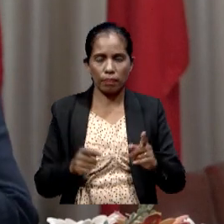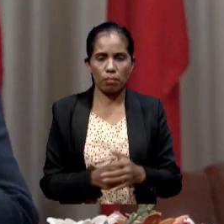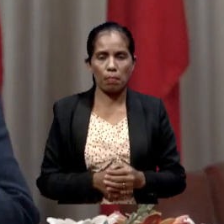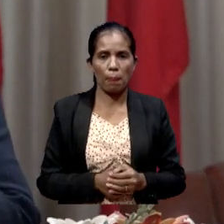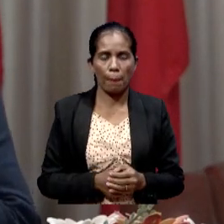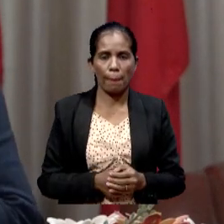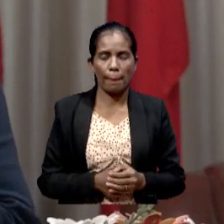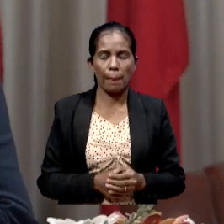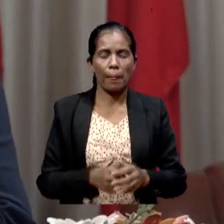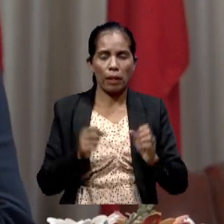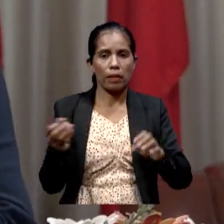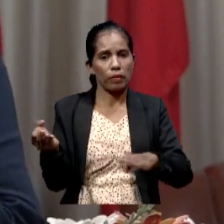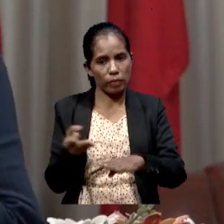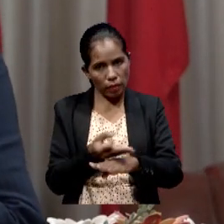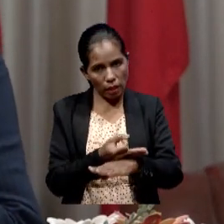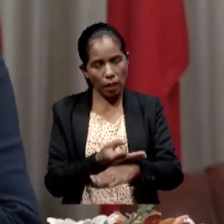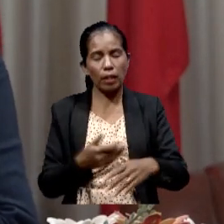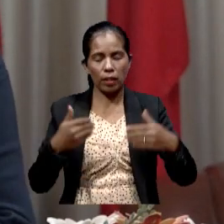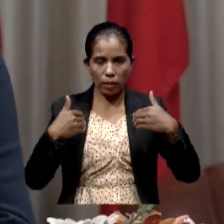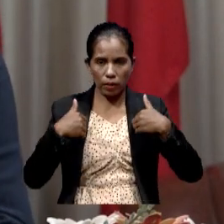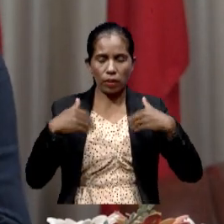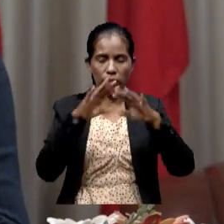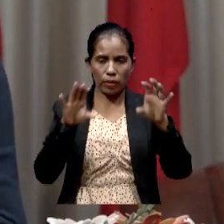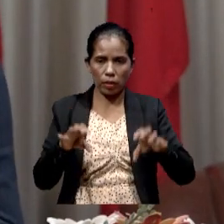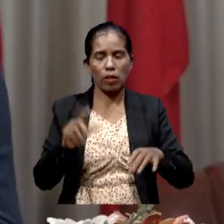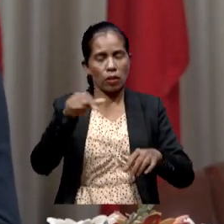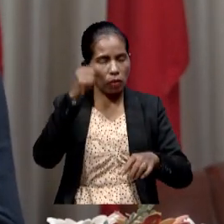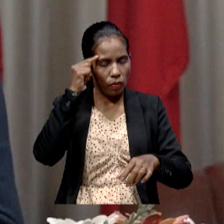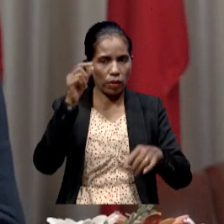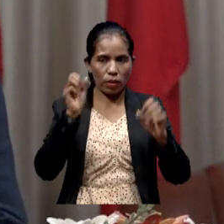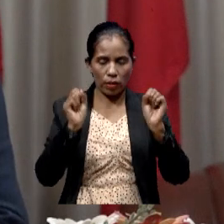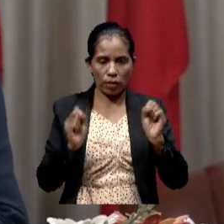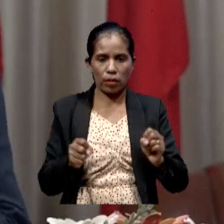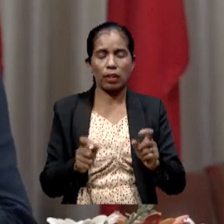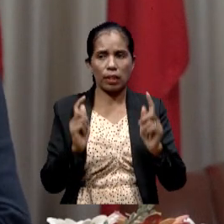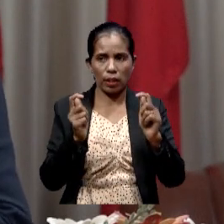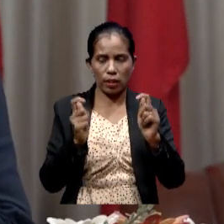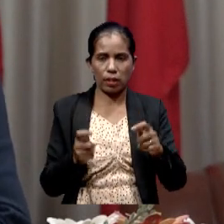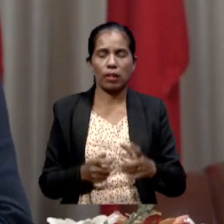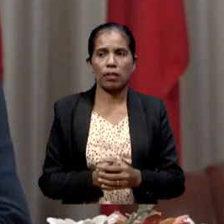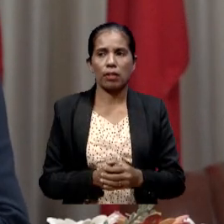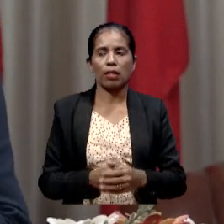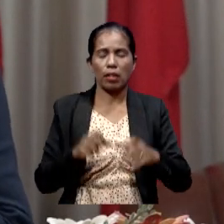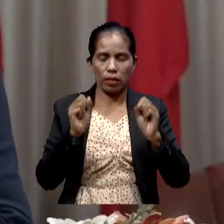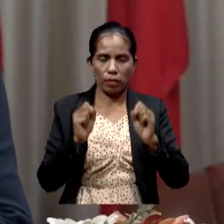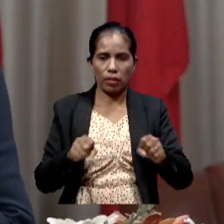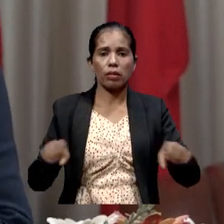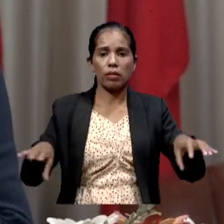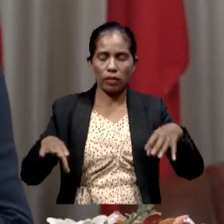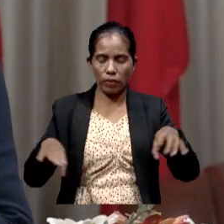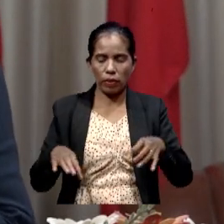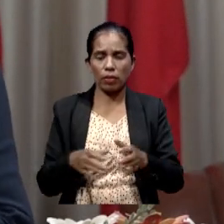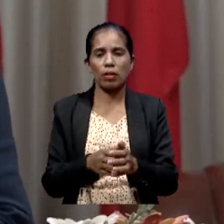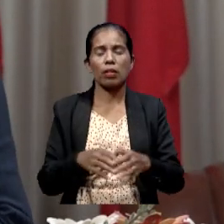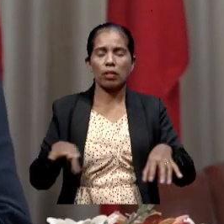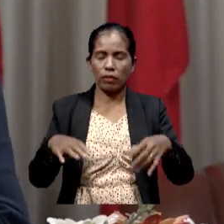lao documento de Lima ona governo tenta para tu mos a retan contrato a retan